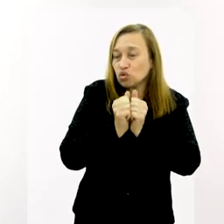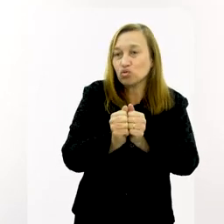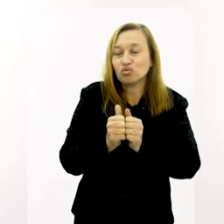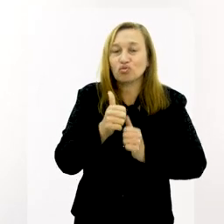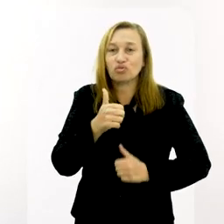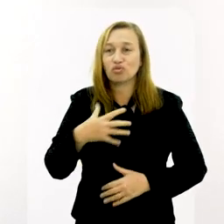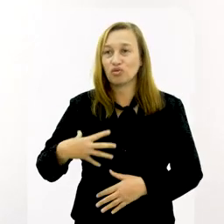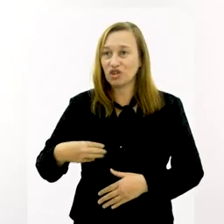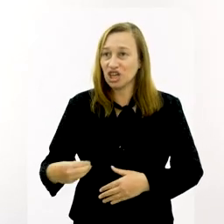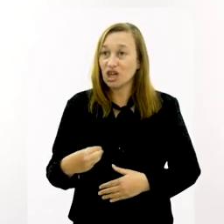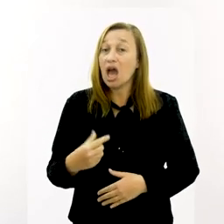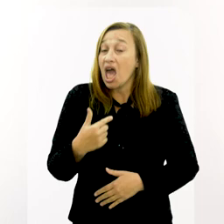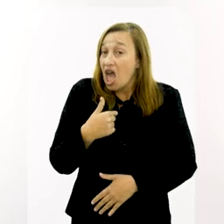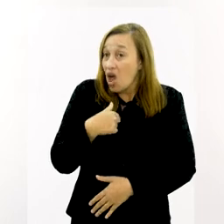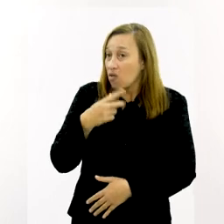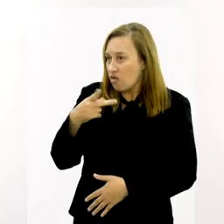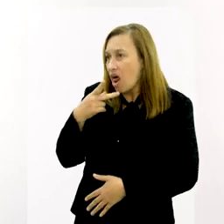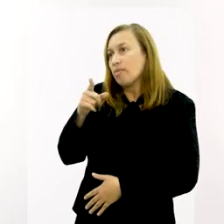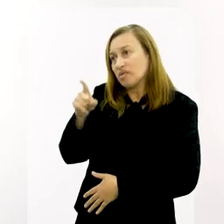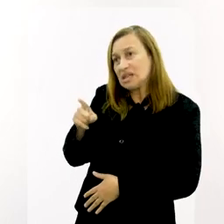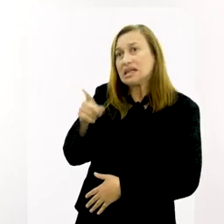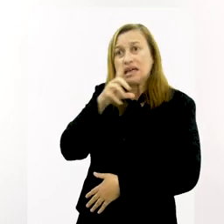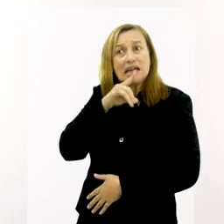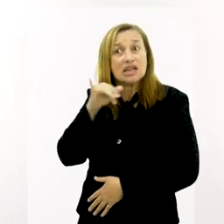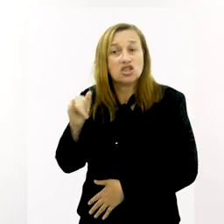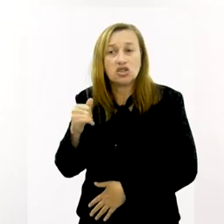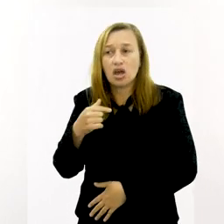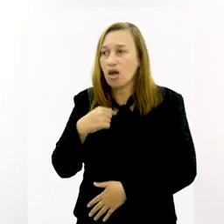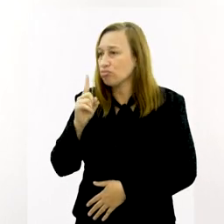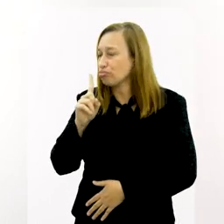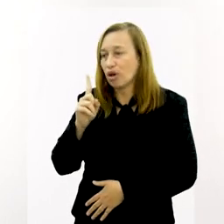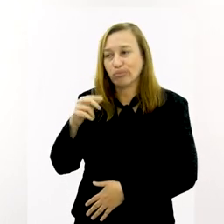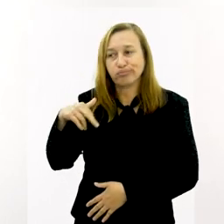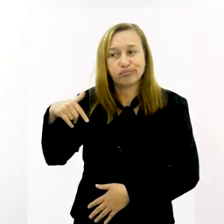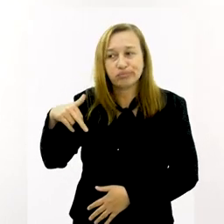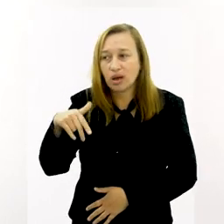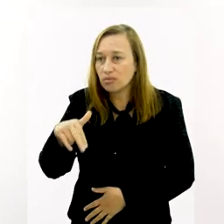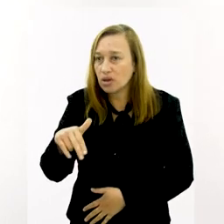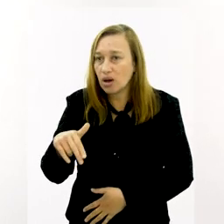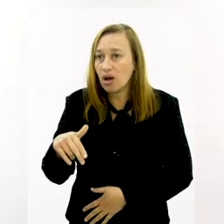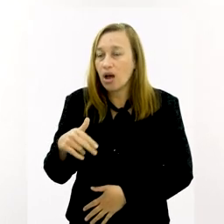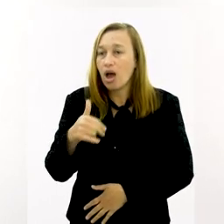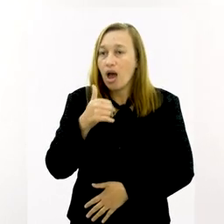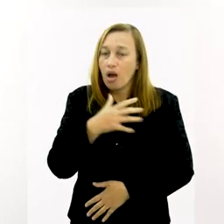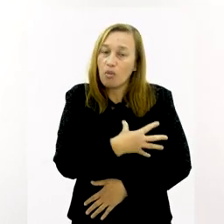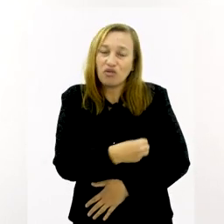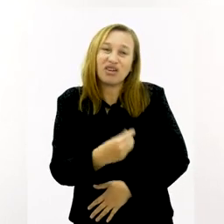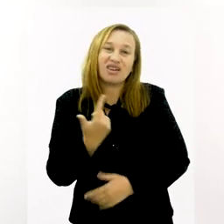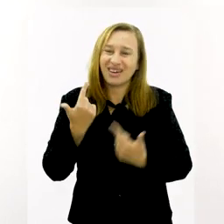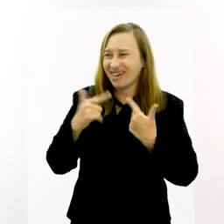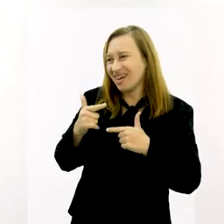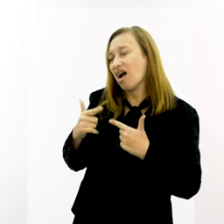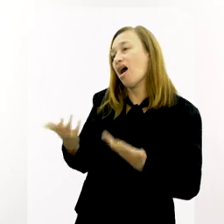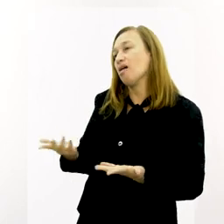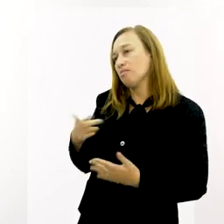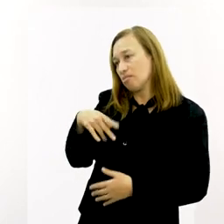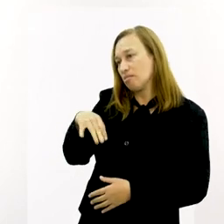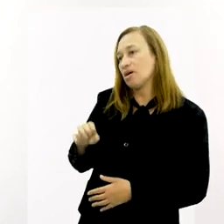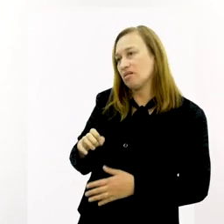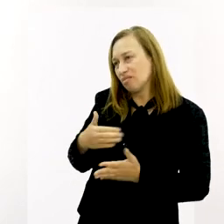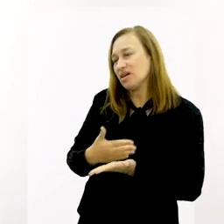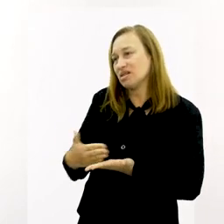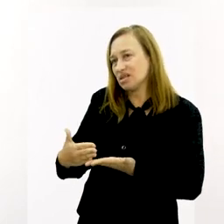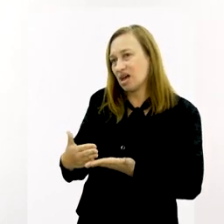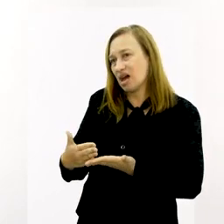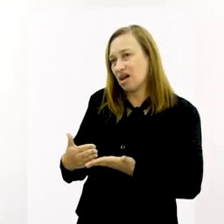com o meu filho. Eu vou dizer para você que naquele dia eu não fui caminhar. Ele ainda riu, mãe, vai começar a furar?